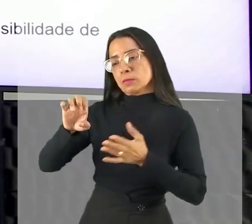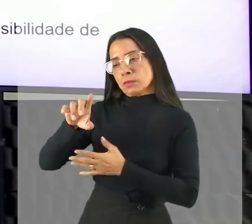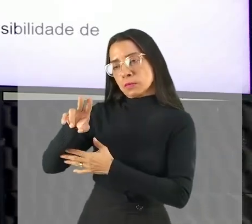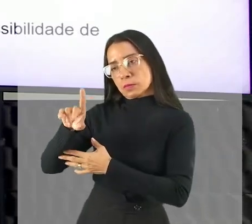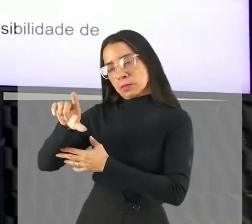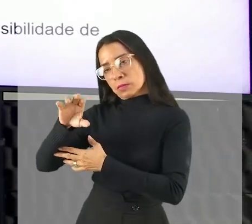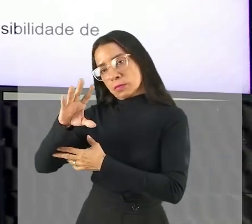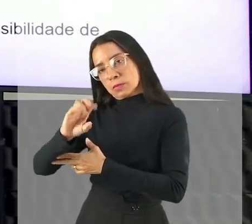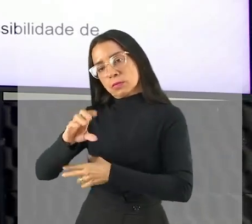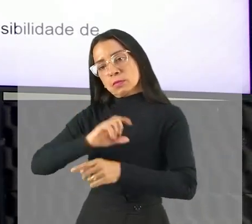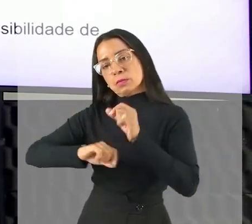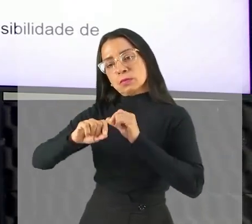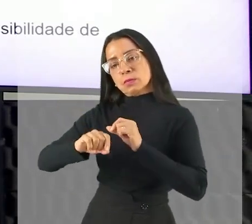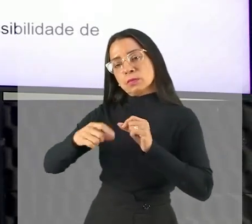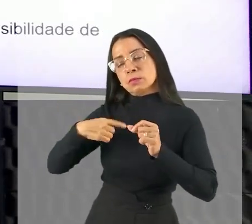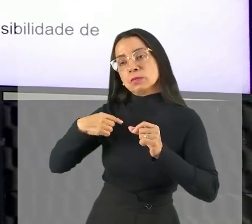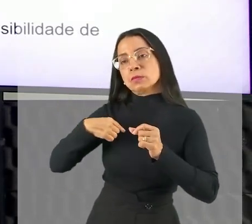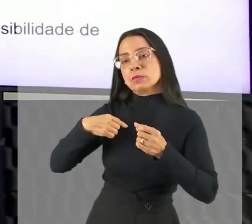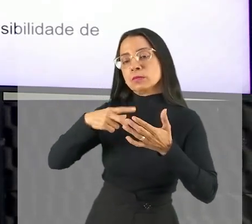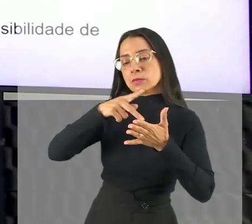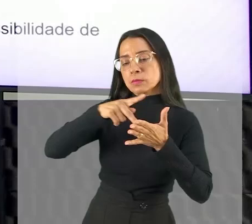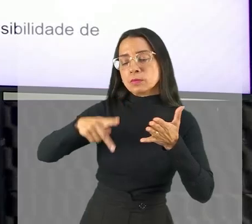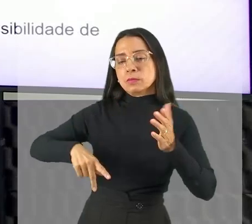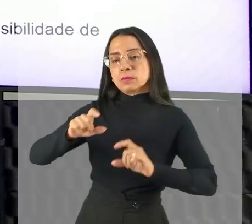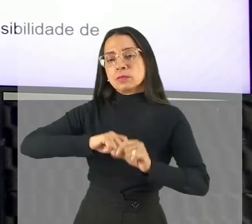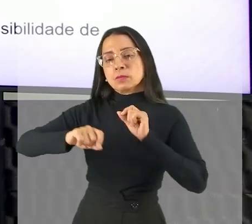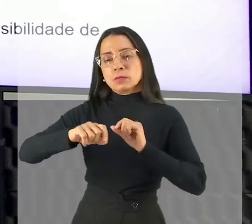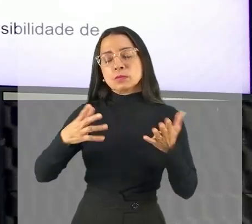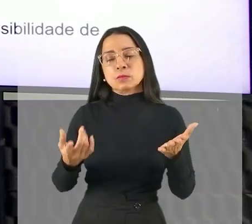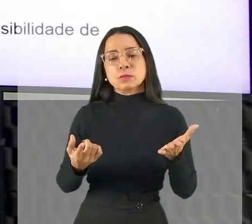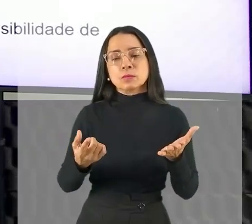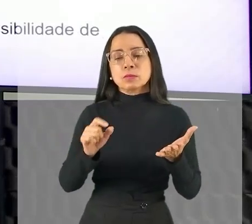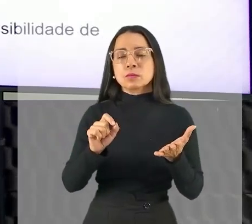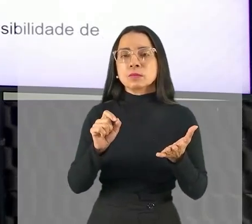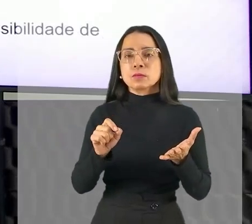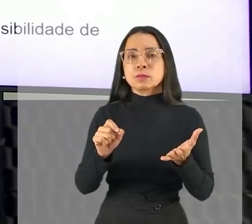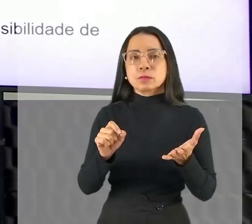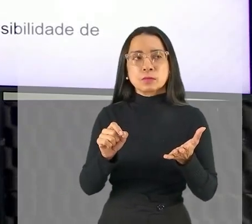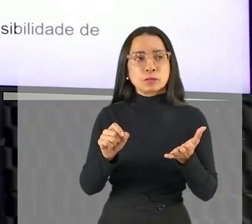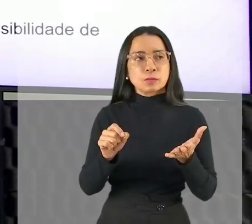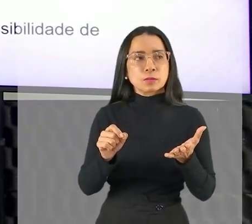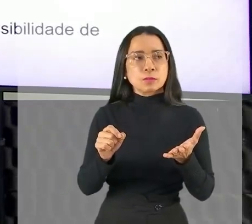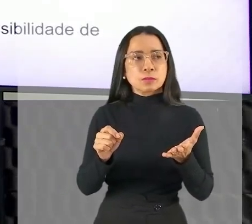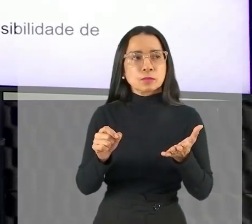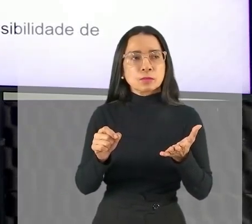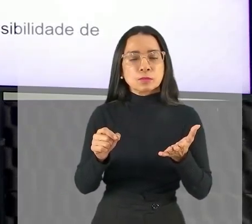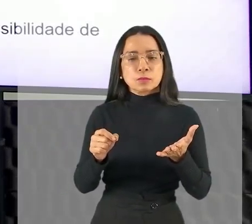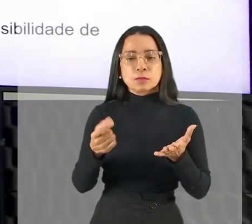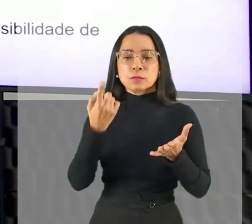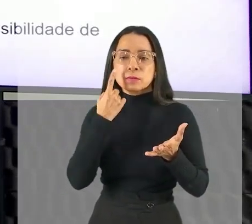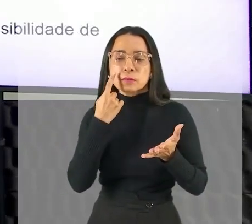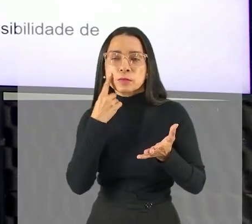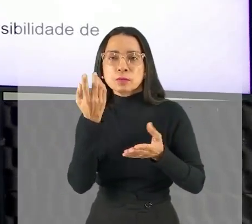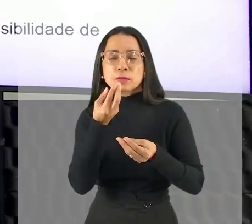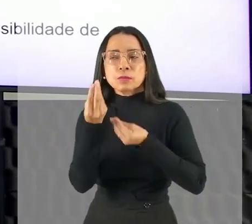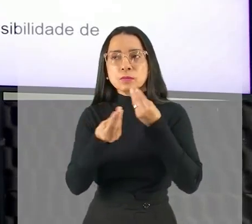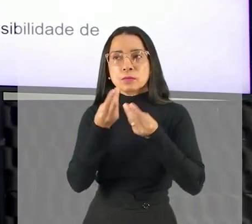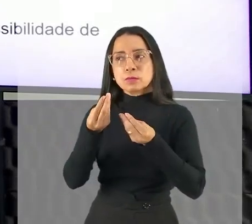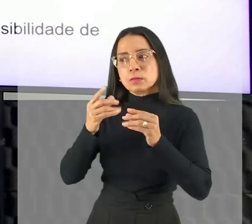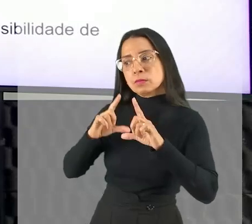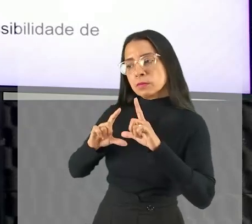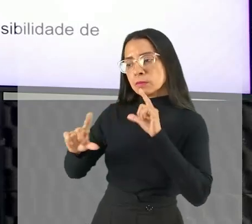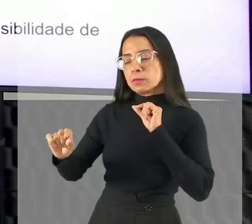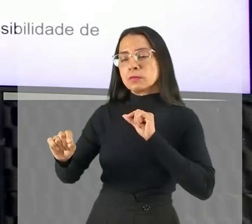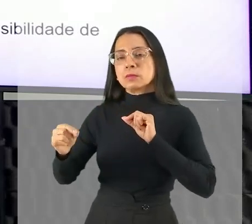gente vê nos poemas da segunda geração, Álvaro de Azevedo representa muito isso. Ele é muito verificado nos poemas dele, a fuga dessa